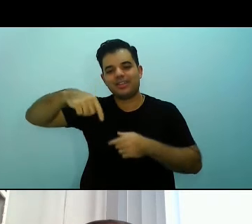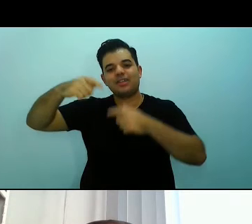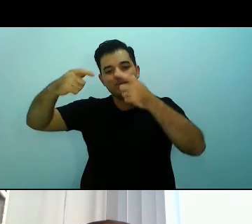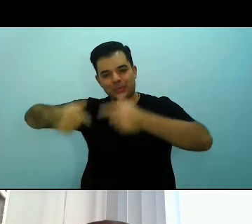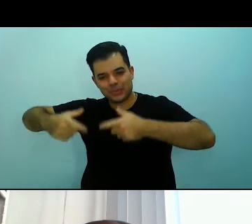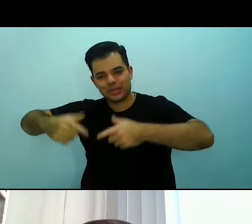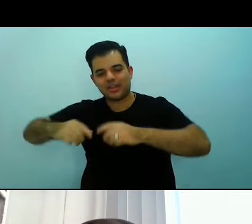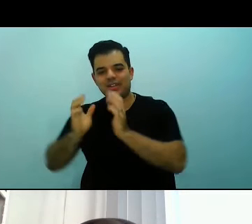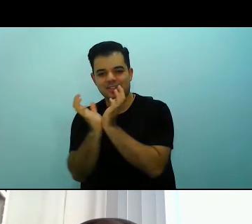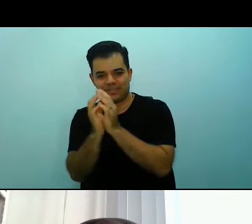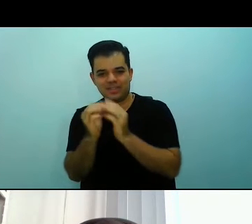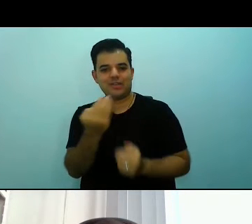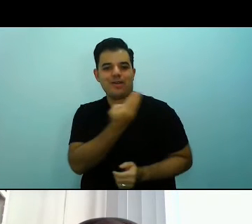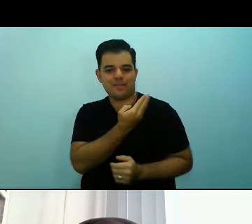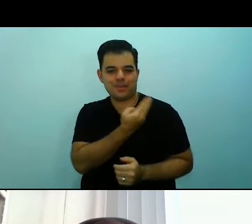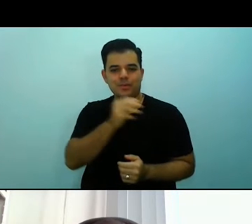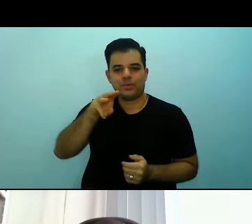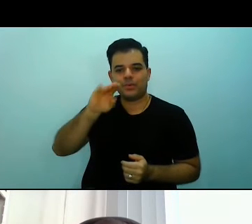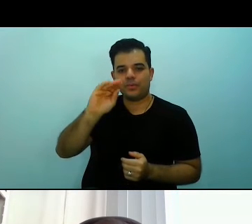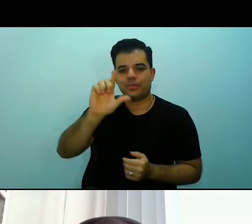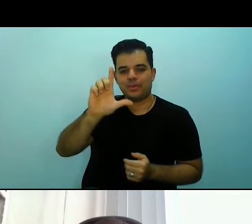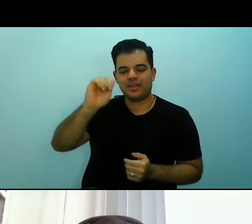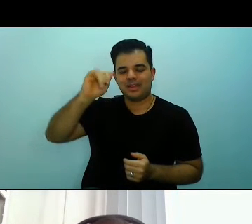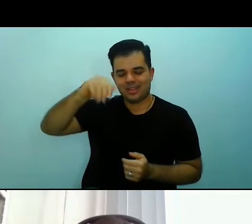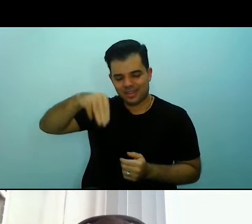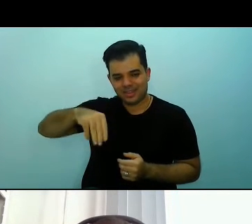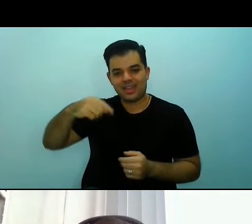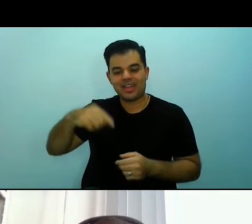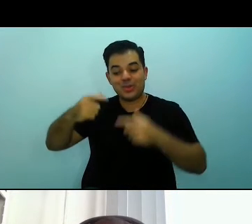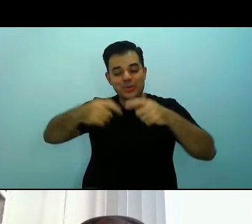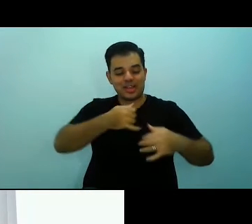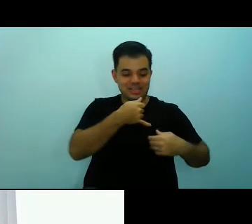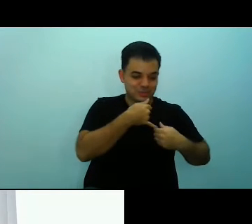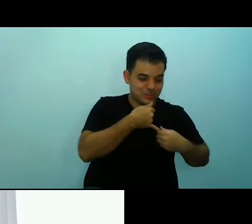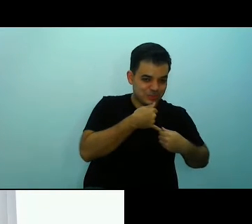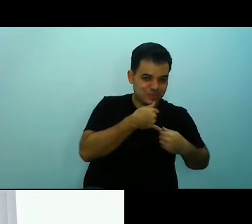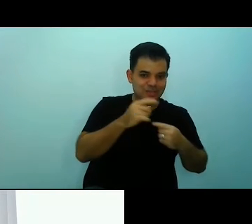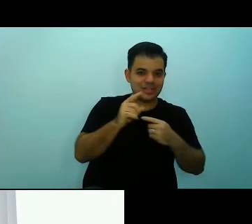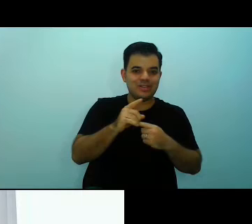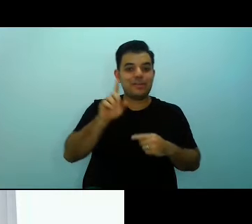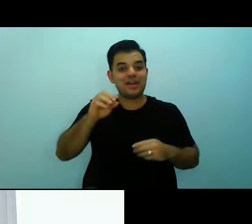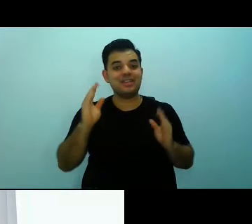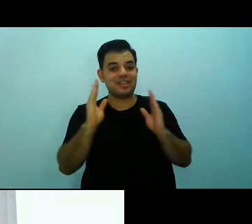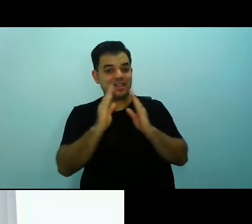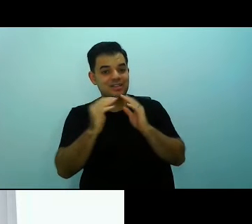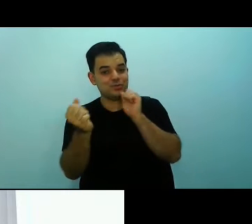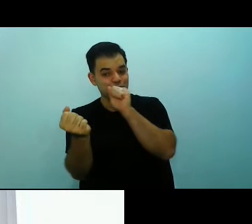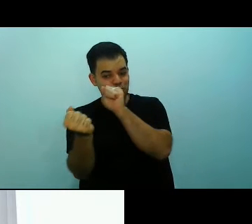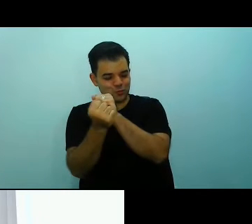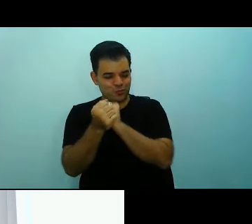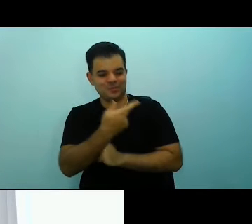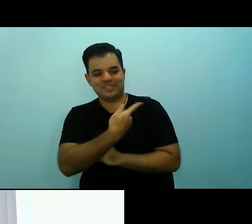aqui com meu amigo William Grilo. Grilo é gaúcho, né, Grilo? Está morando aqui em Recife